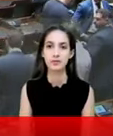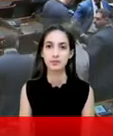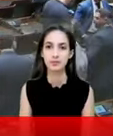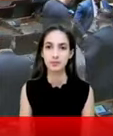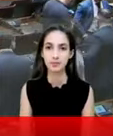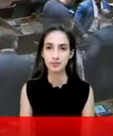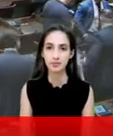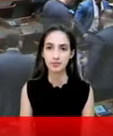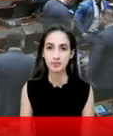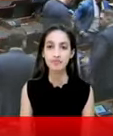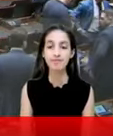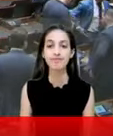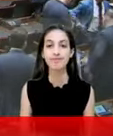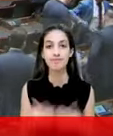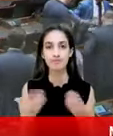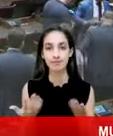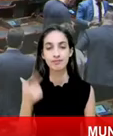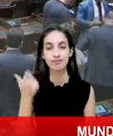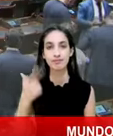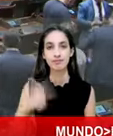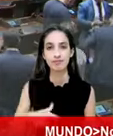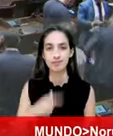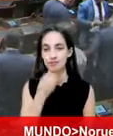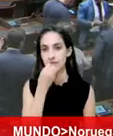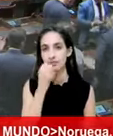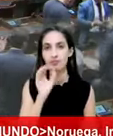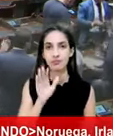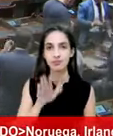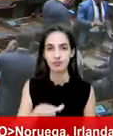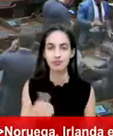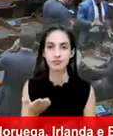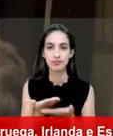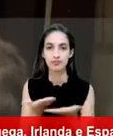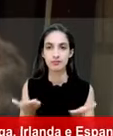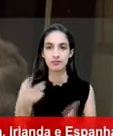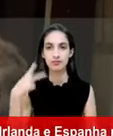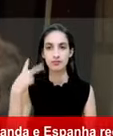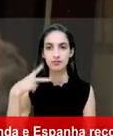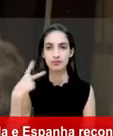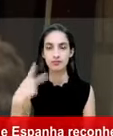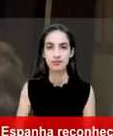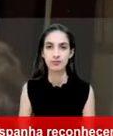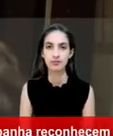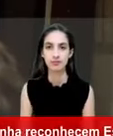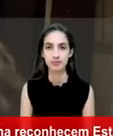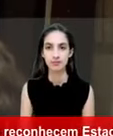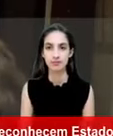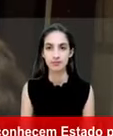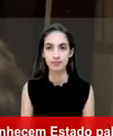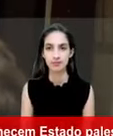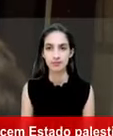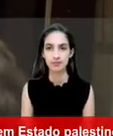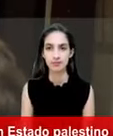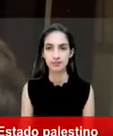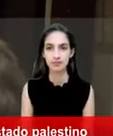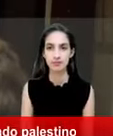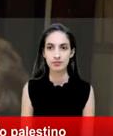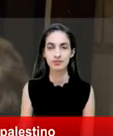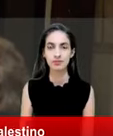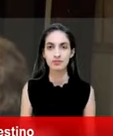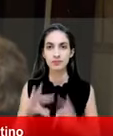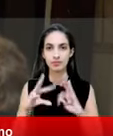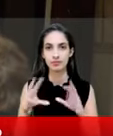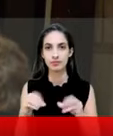uma vez, boa tarde, nobres colegas vereadores e vereadoras. Aos trabalhadores dessa casa, ao que